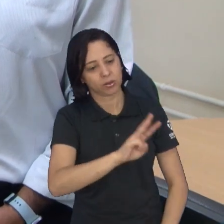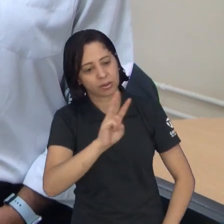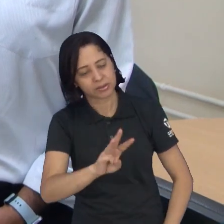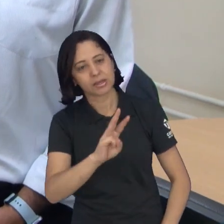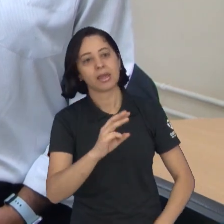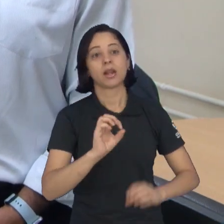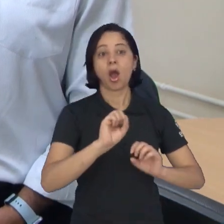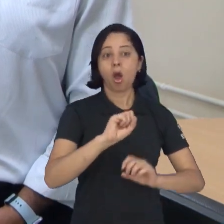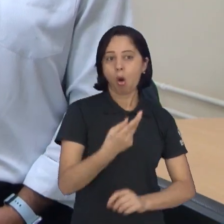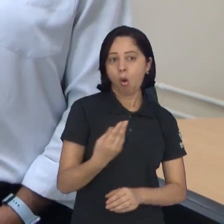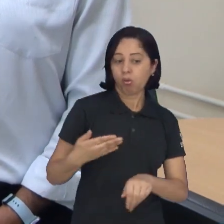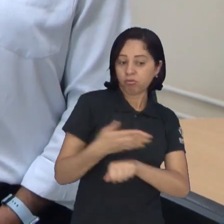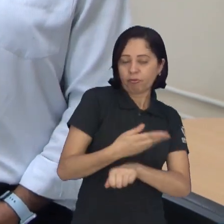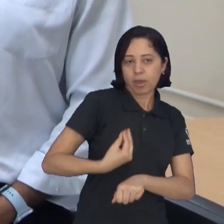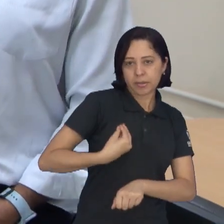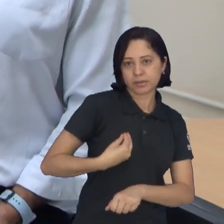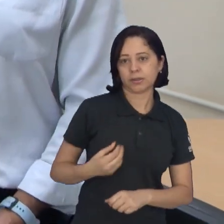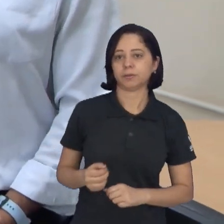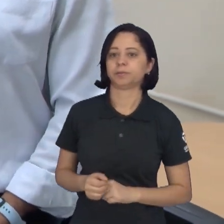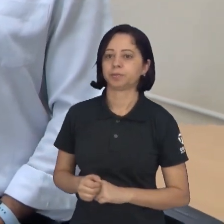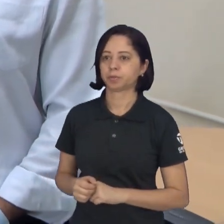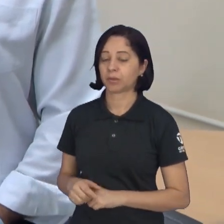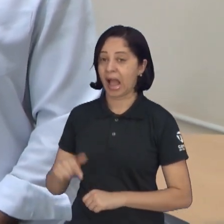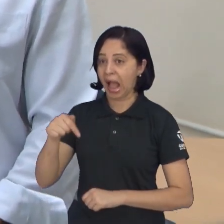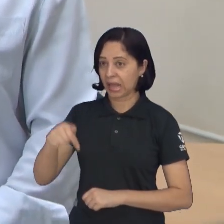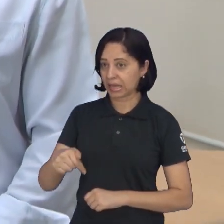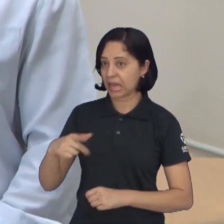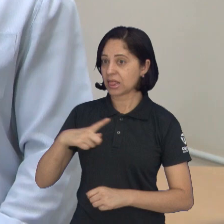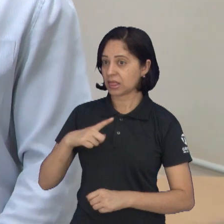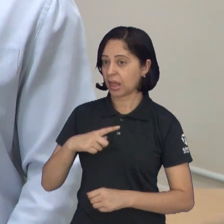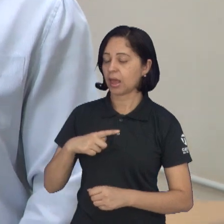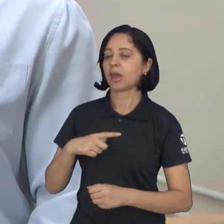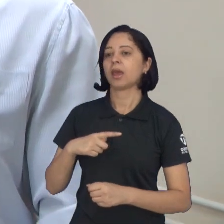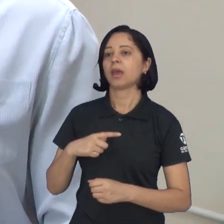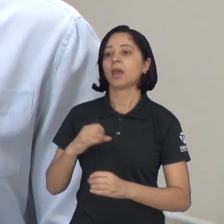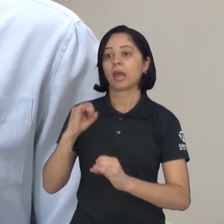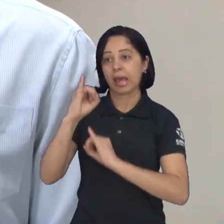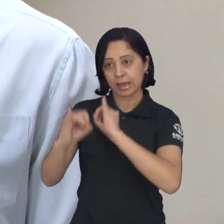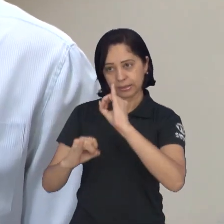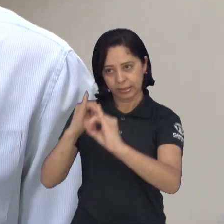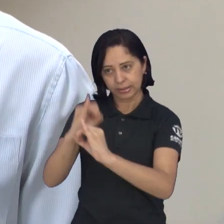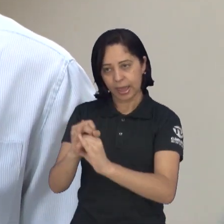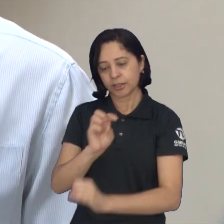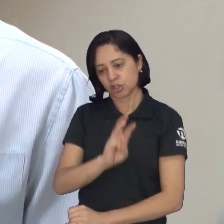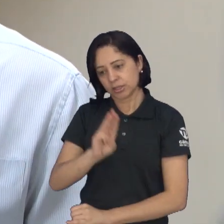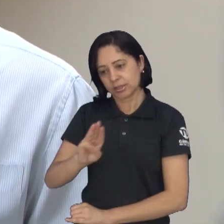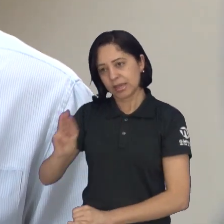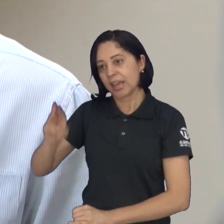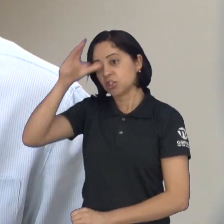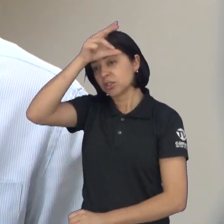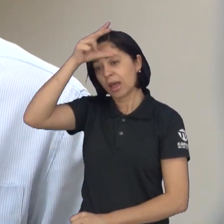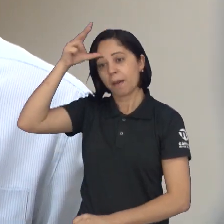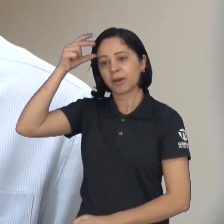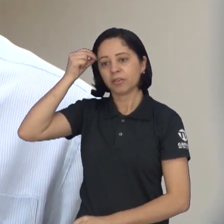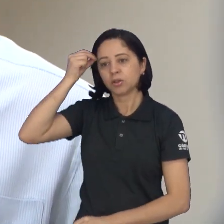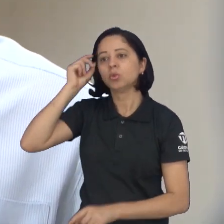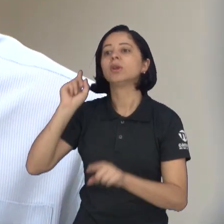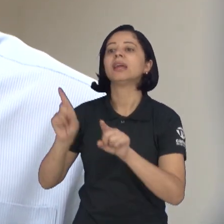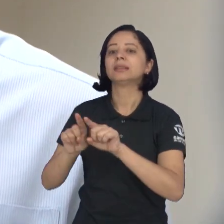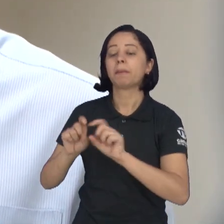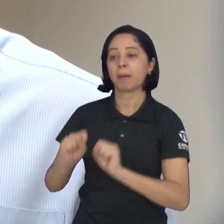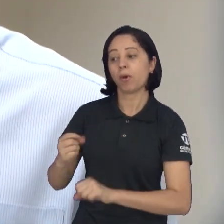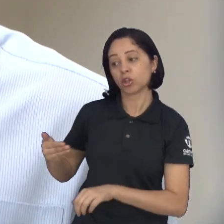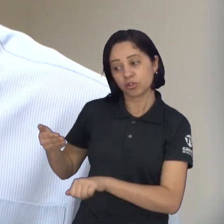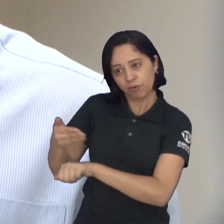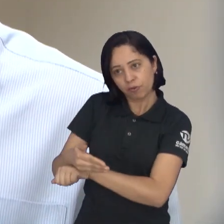pessoa precisa trazer aqui? Isso, nós temos o Procon Digital de forma online, que está no site da Prefeitura, e temos o presencial, de segunda